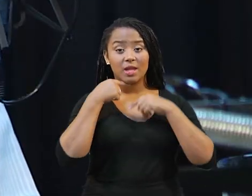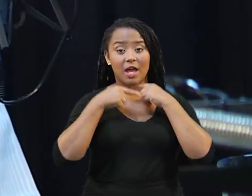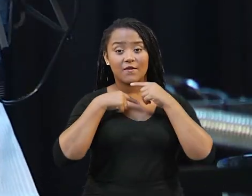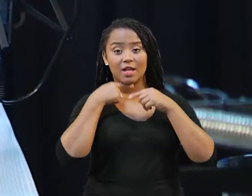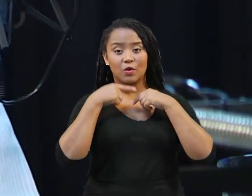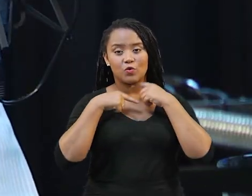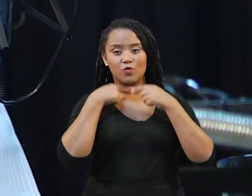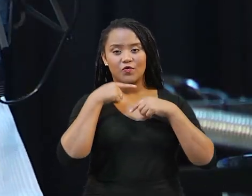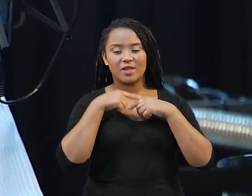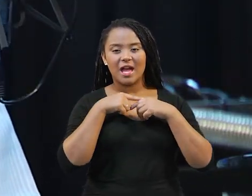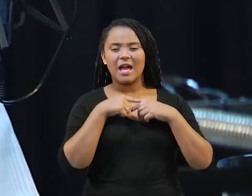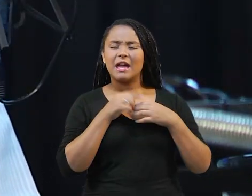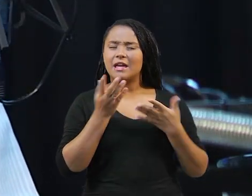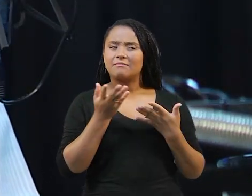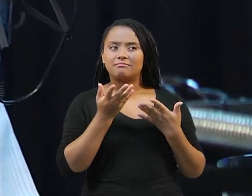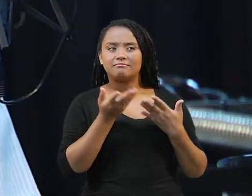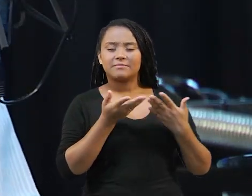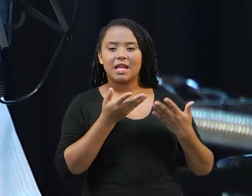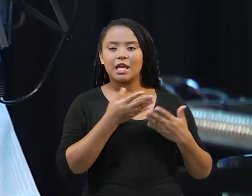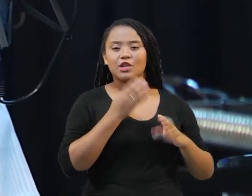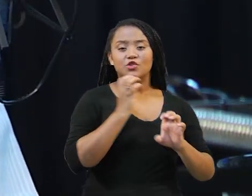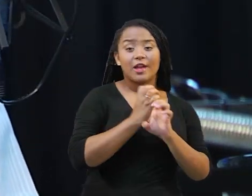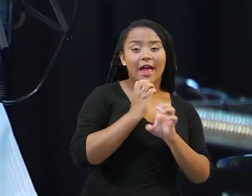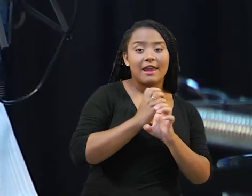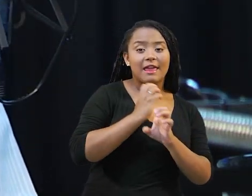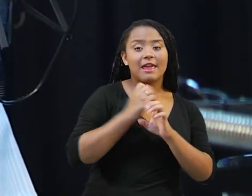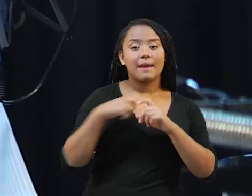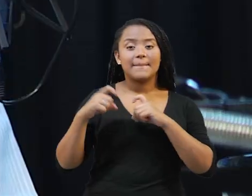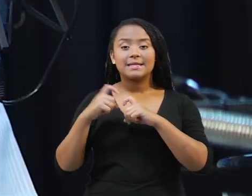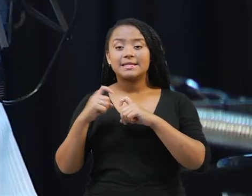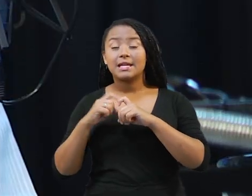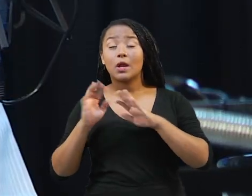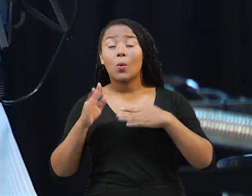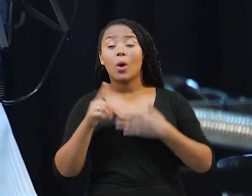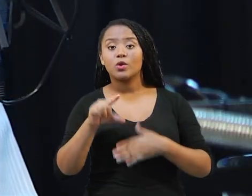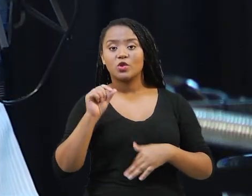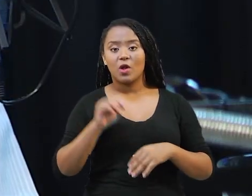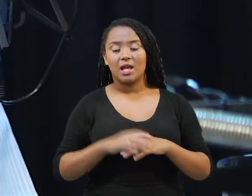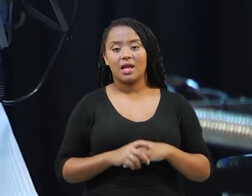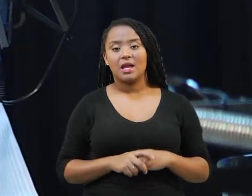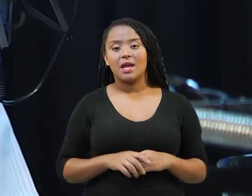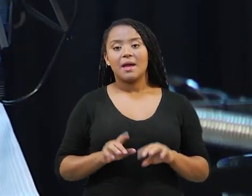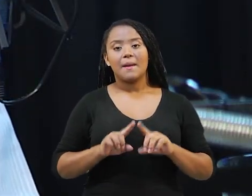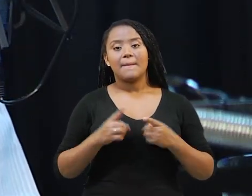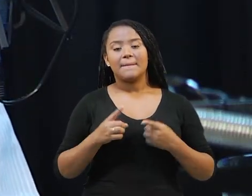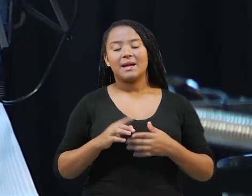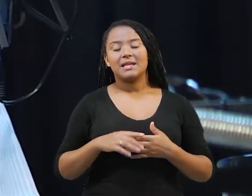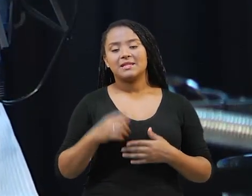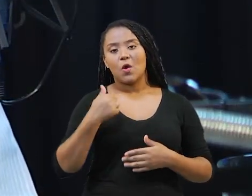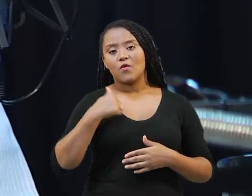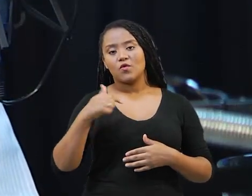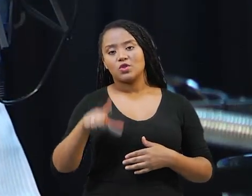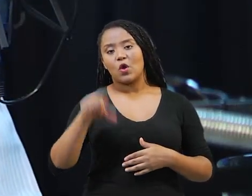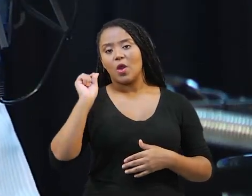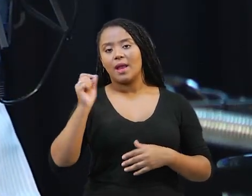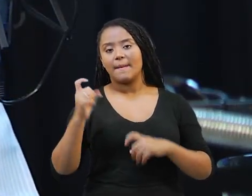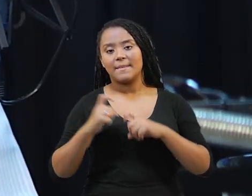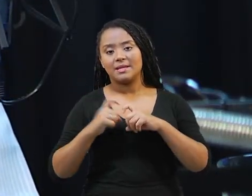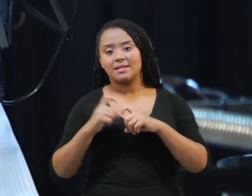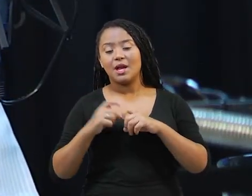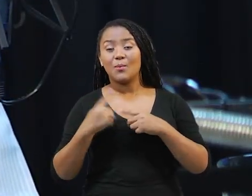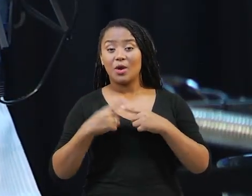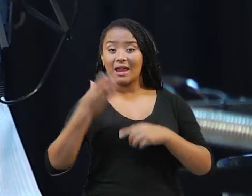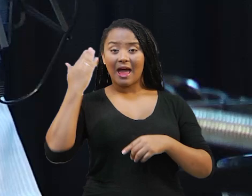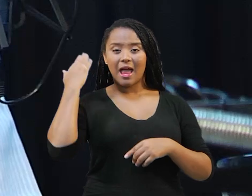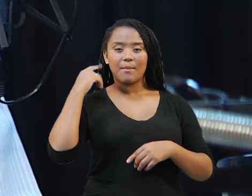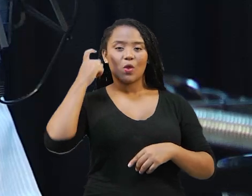pela medicina mesmo, que é o que a gente gostava. Na época a gente não ficava pensando muito em em dinheiro, carreira, eram uns negócios